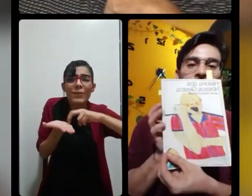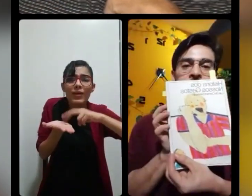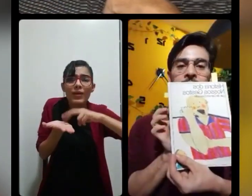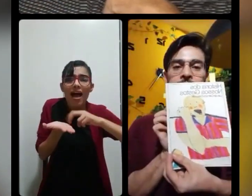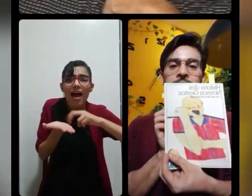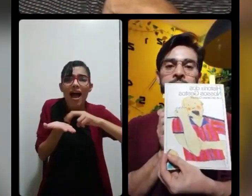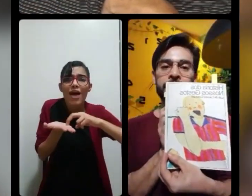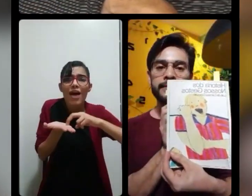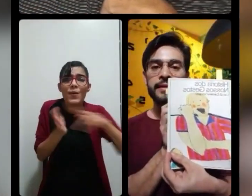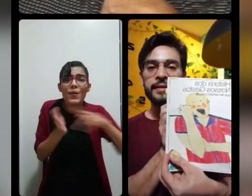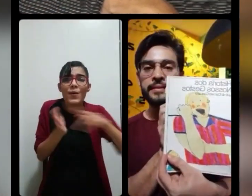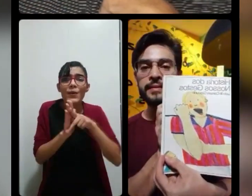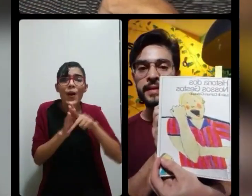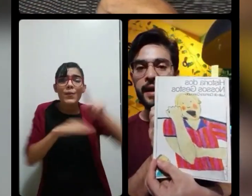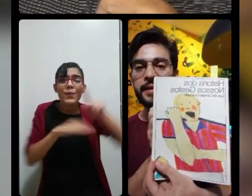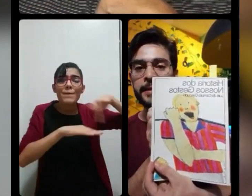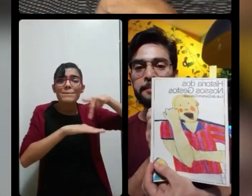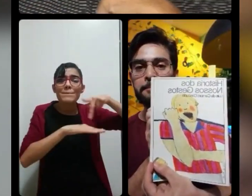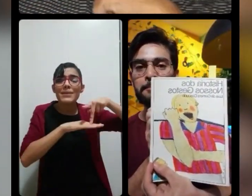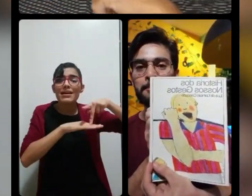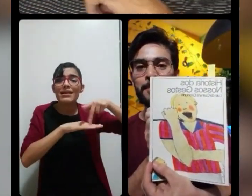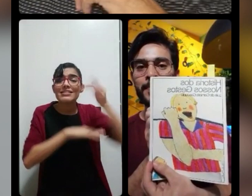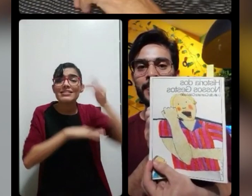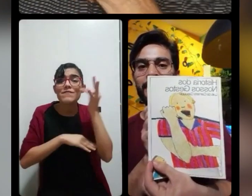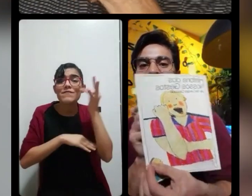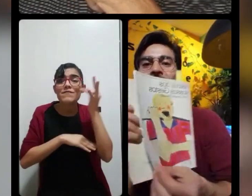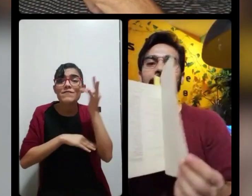a versão da Itatiaia, né?